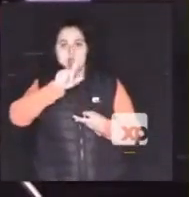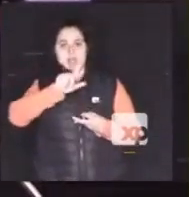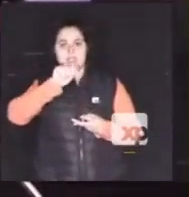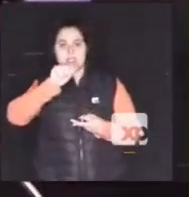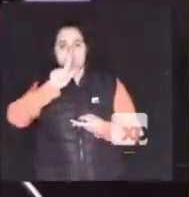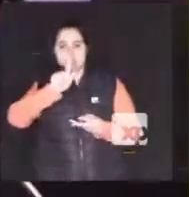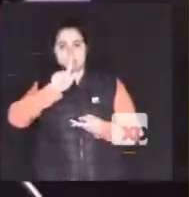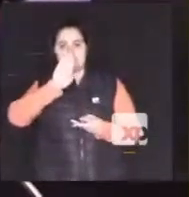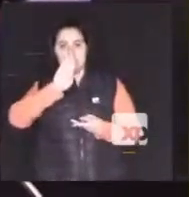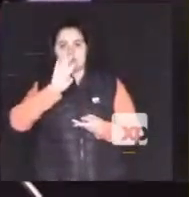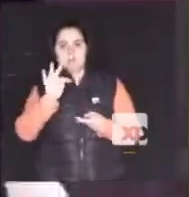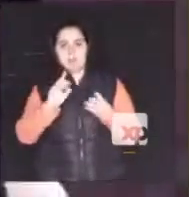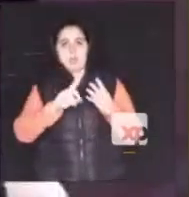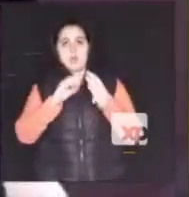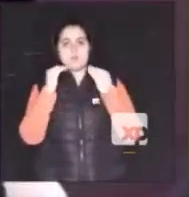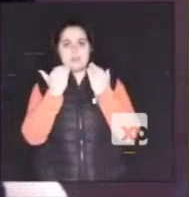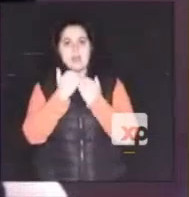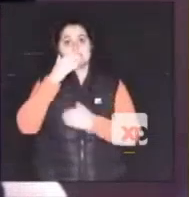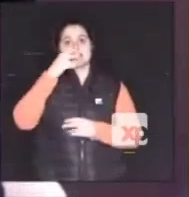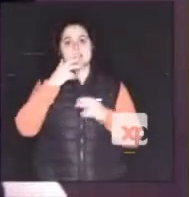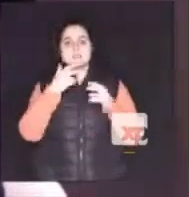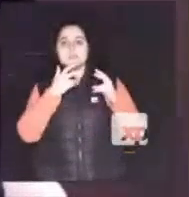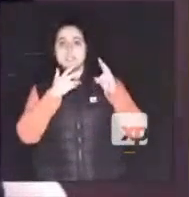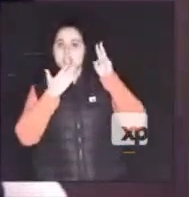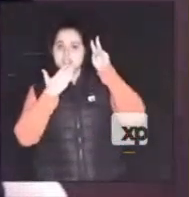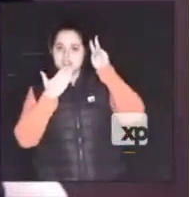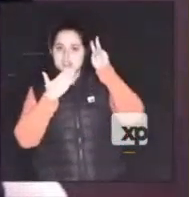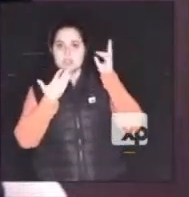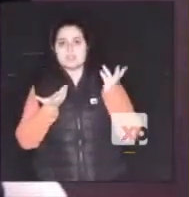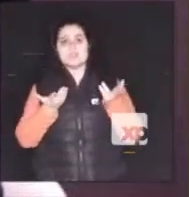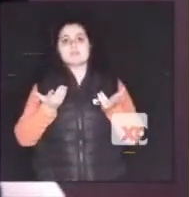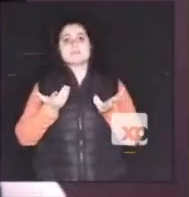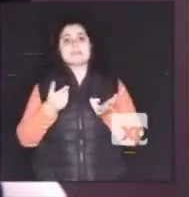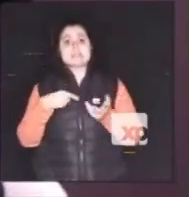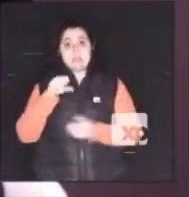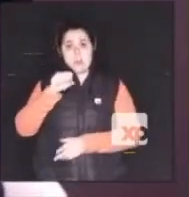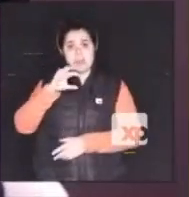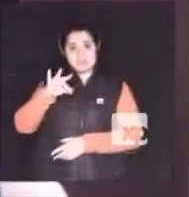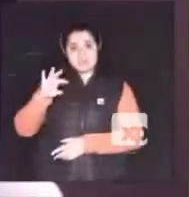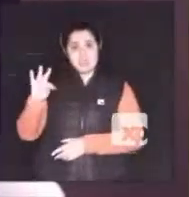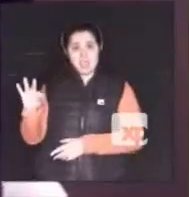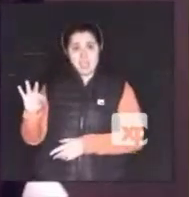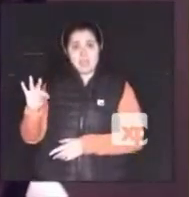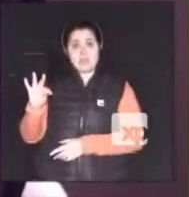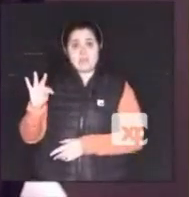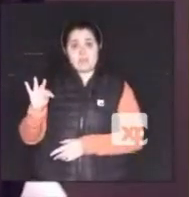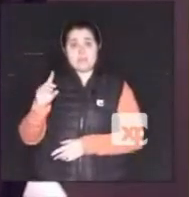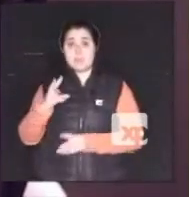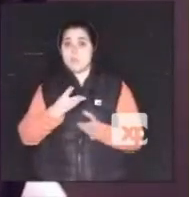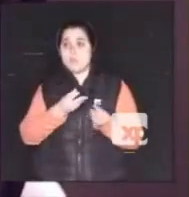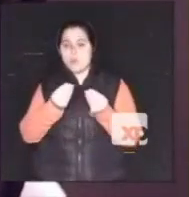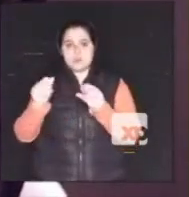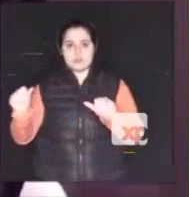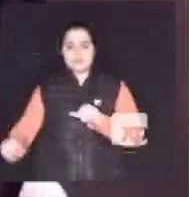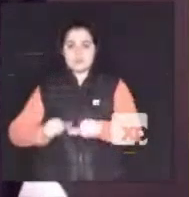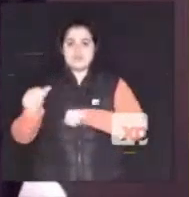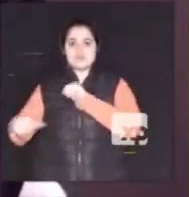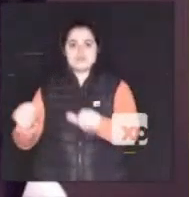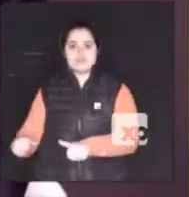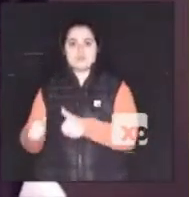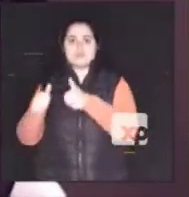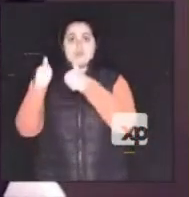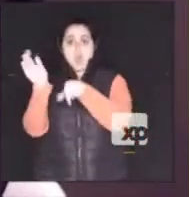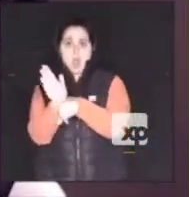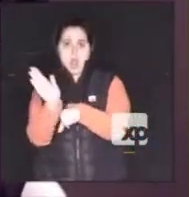em favor dos das comunidades indígenas se não fosse o supremo nós não teríamos tido muitos avanços que tivemos